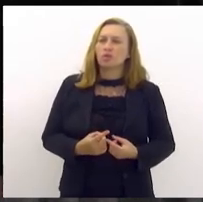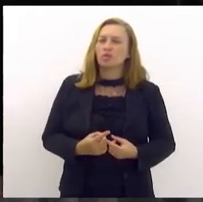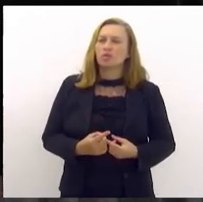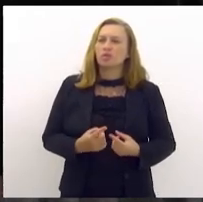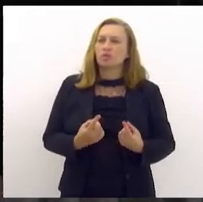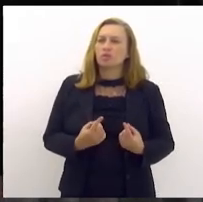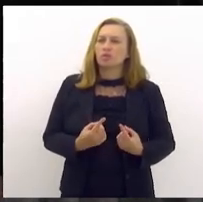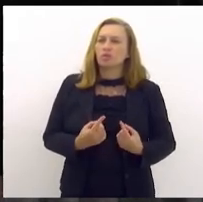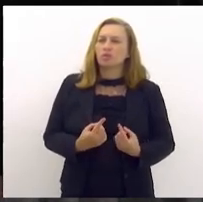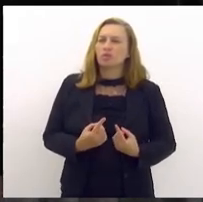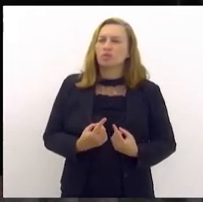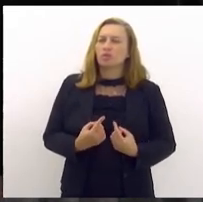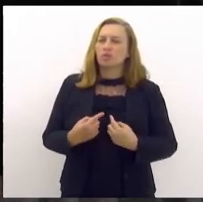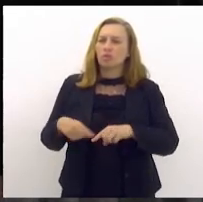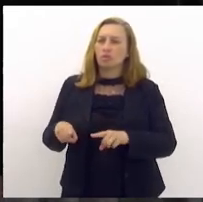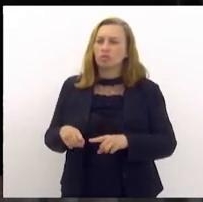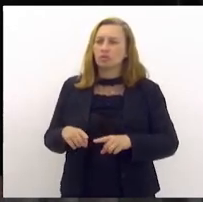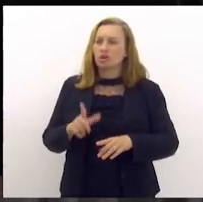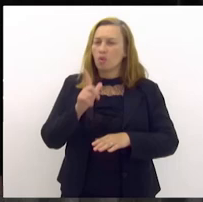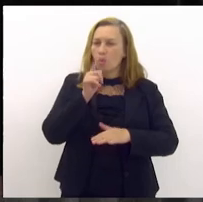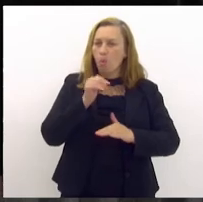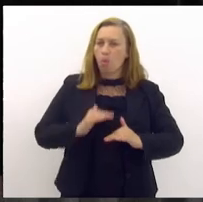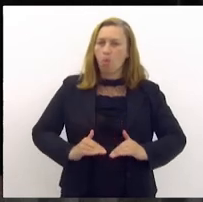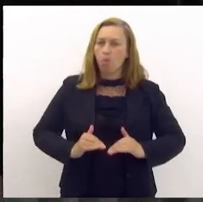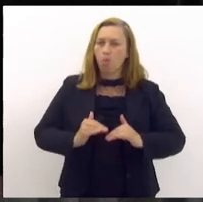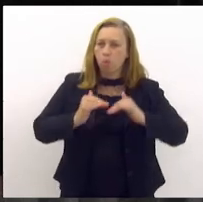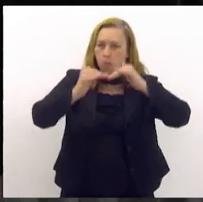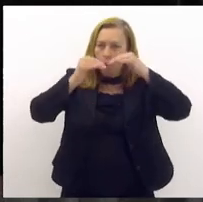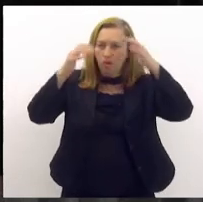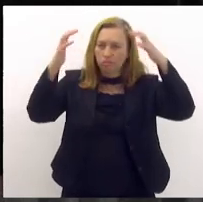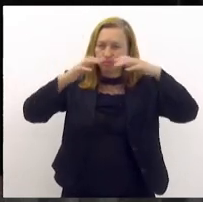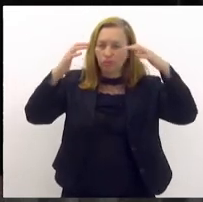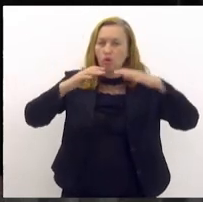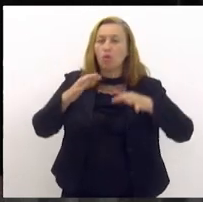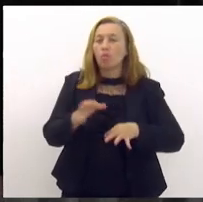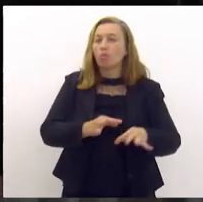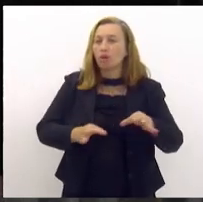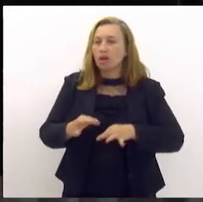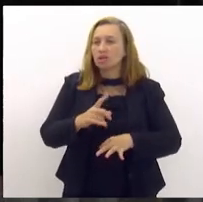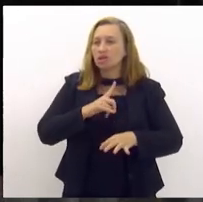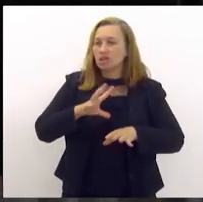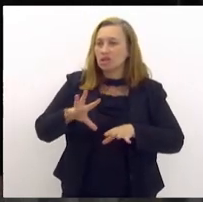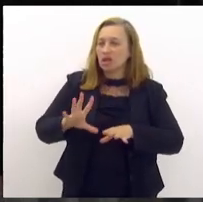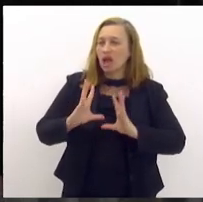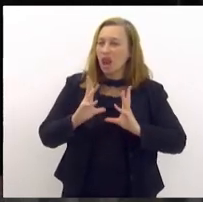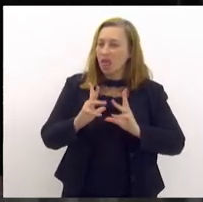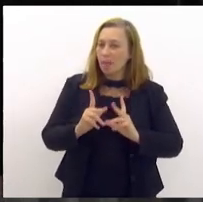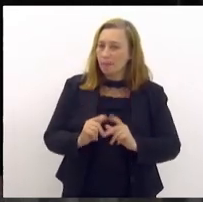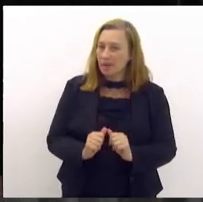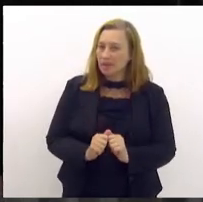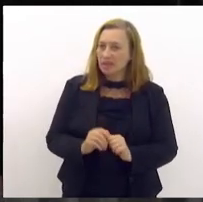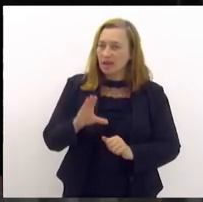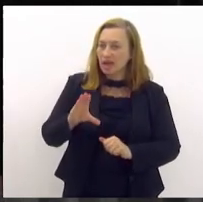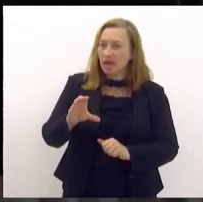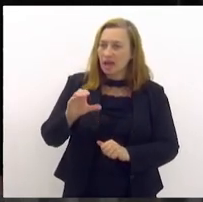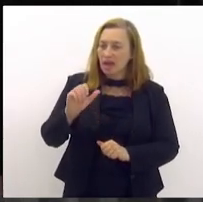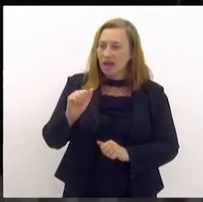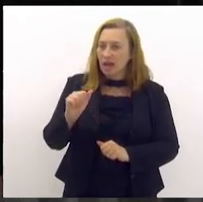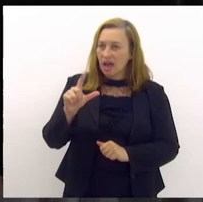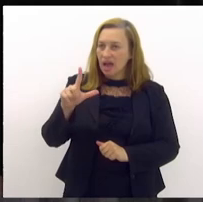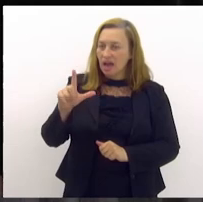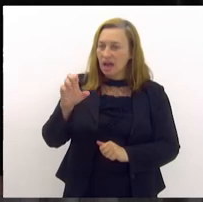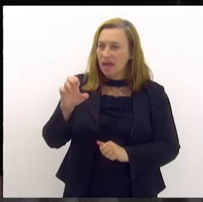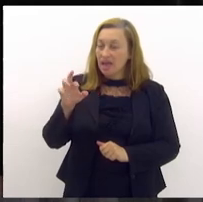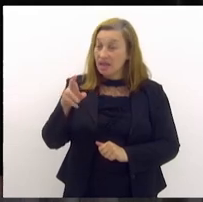um plano para combate a alagamentos e enchentes na cidade. Era um plano que tinha ali a limpeza de galerias, de águas